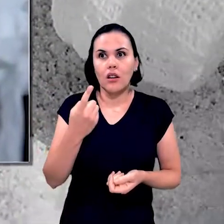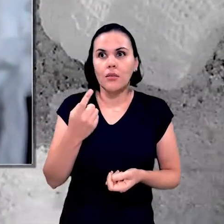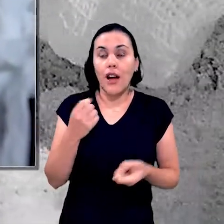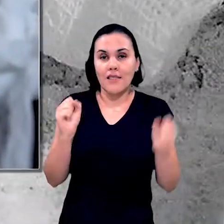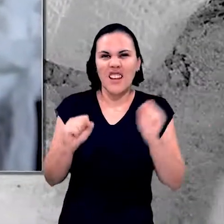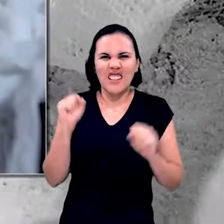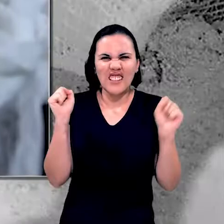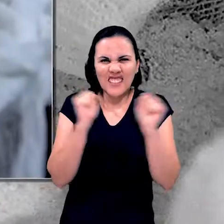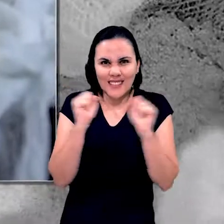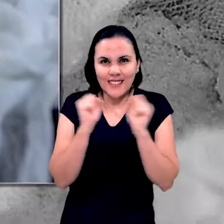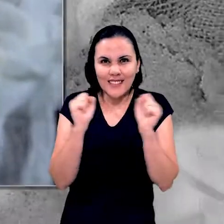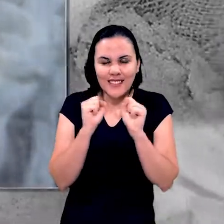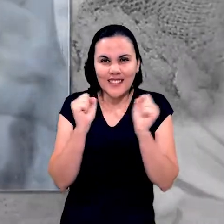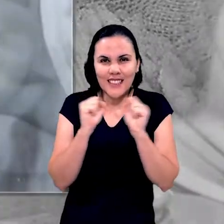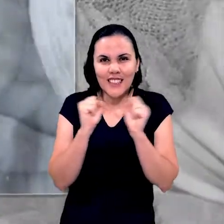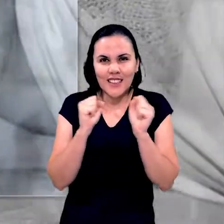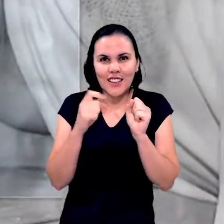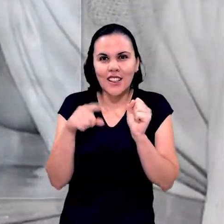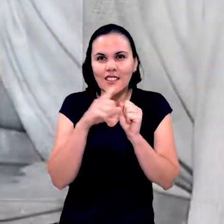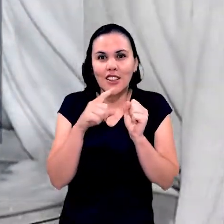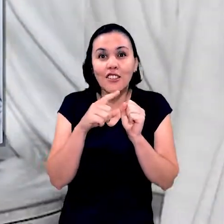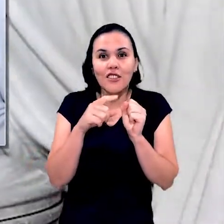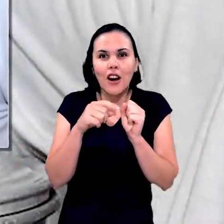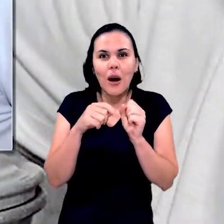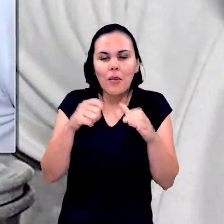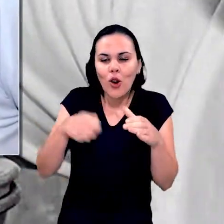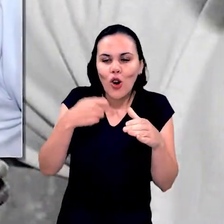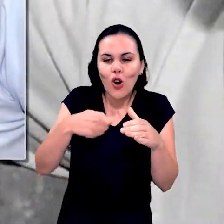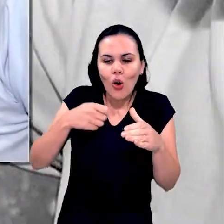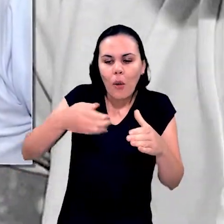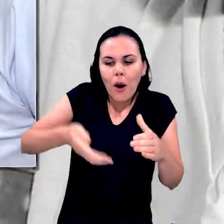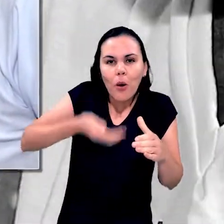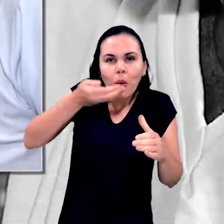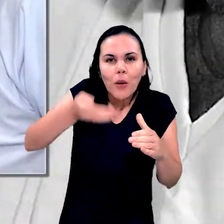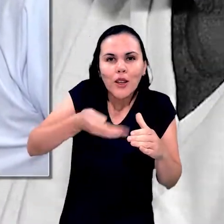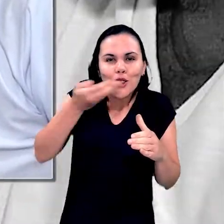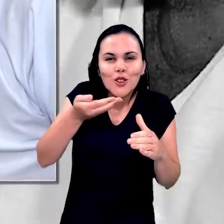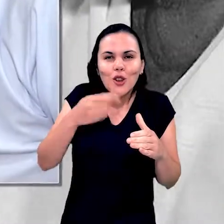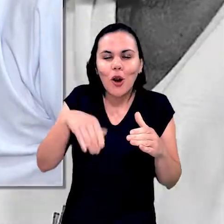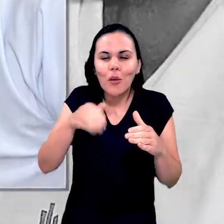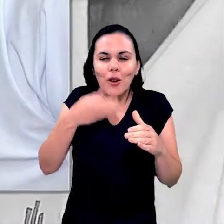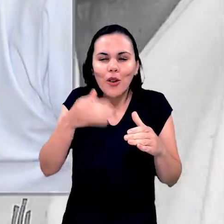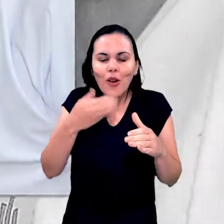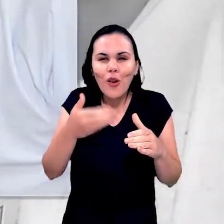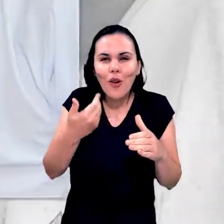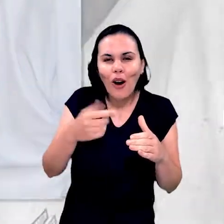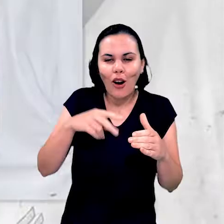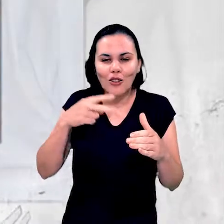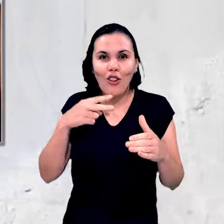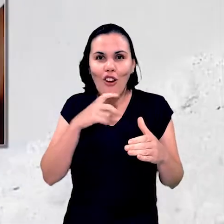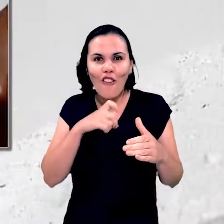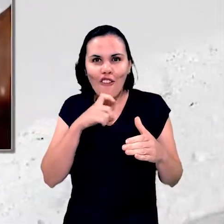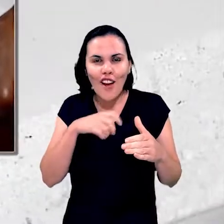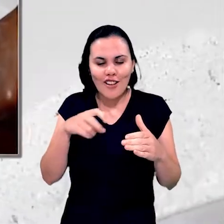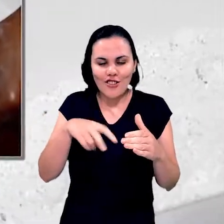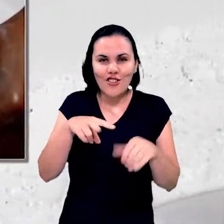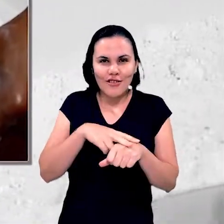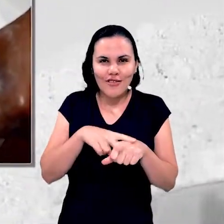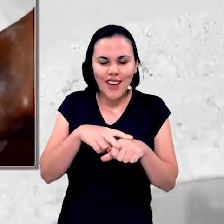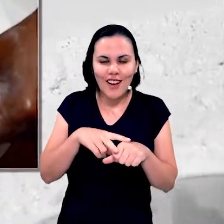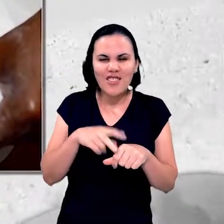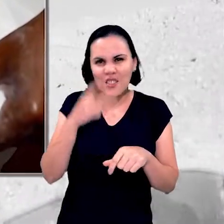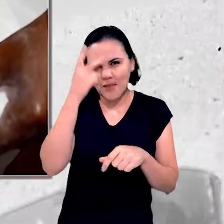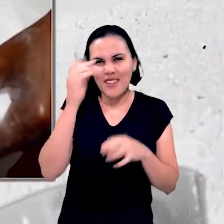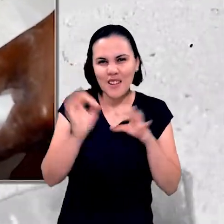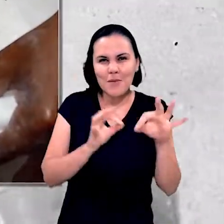e inverno, né? Próximo dia inverno. Vamos tomar uma canja? A gente tomava canja, tomava caldo verde, o pessoal fazia lá pro